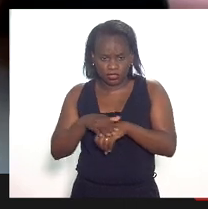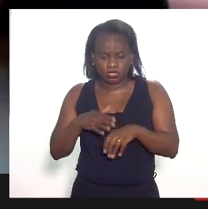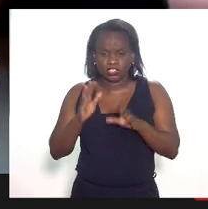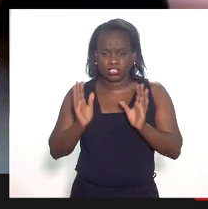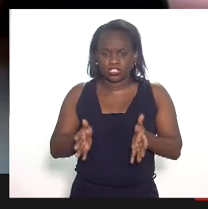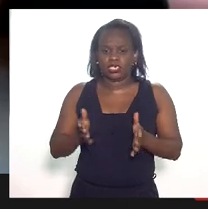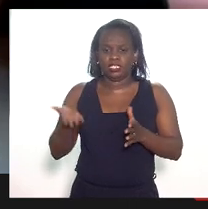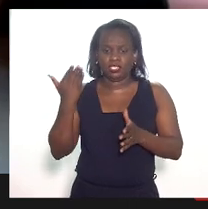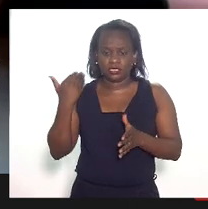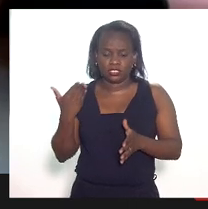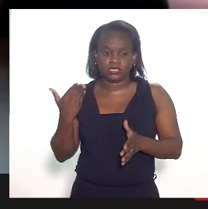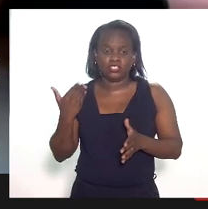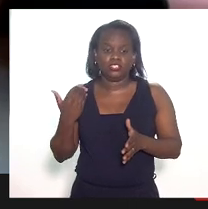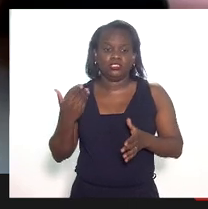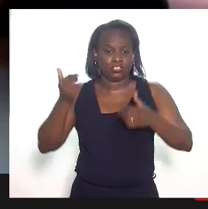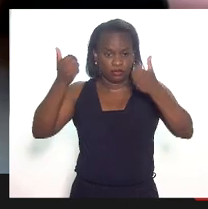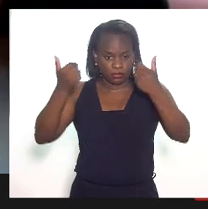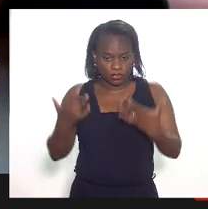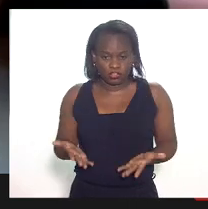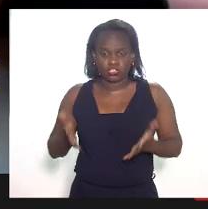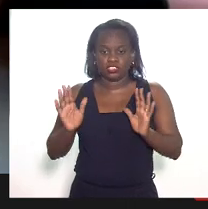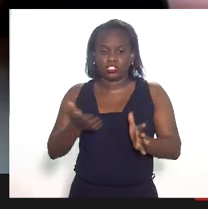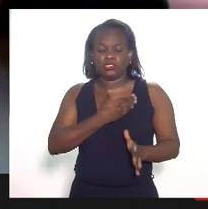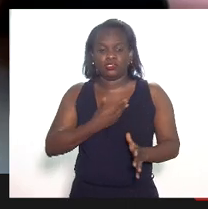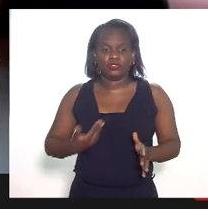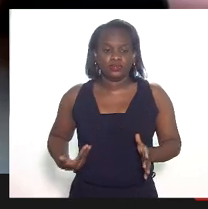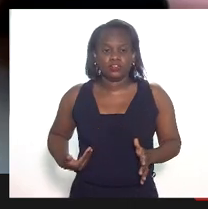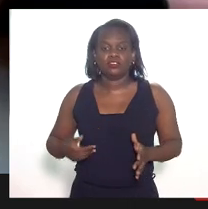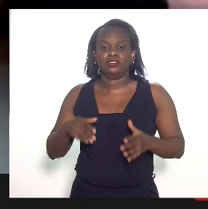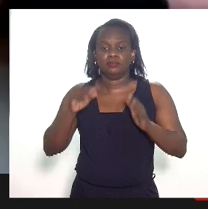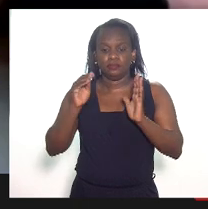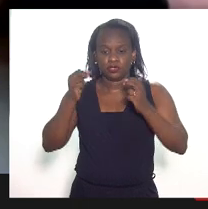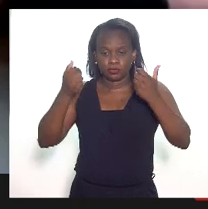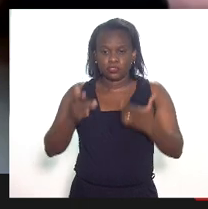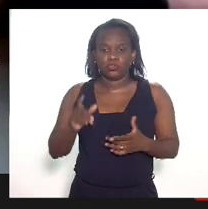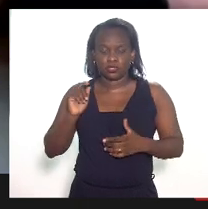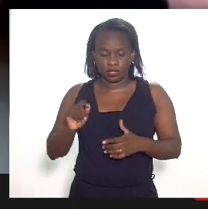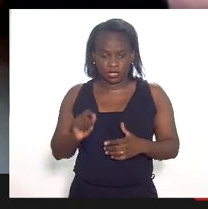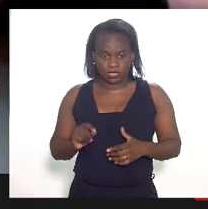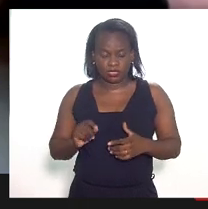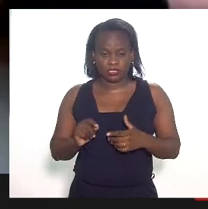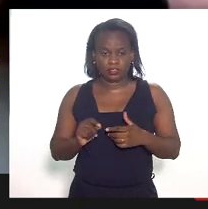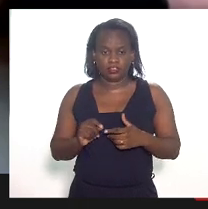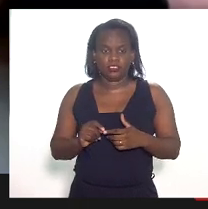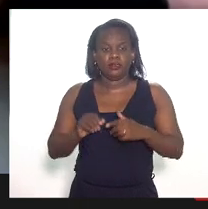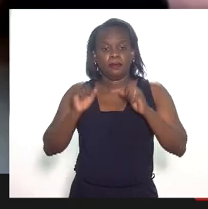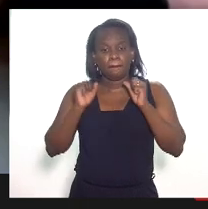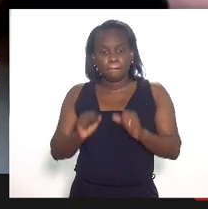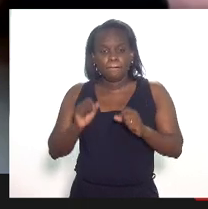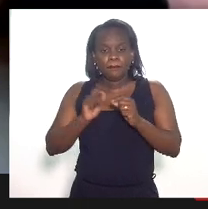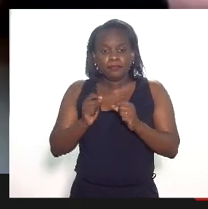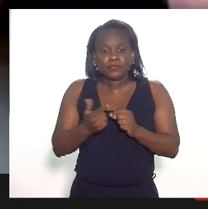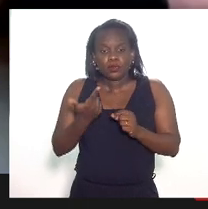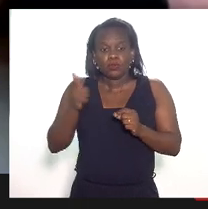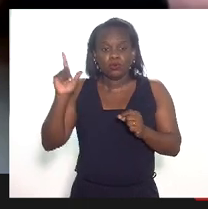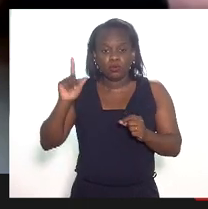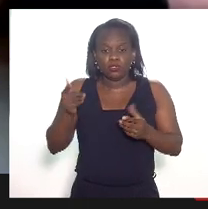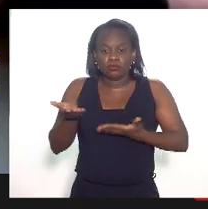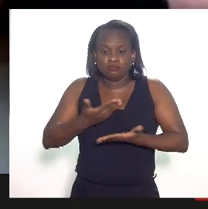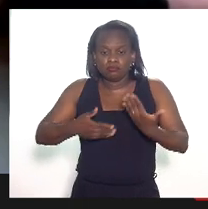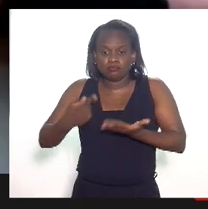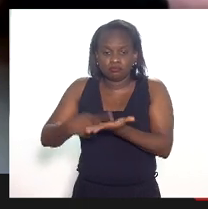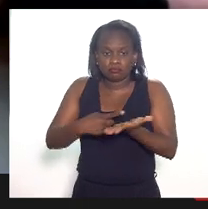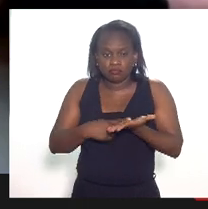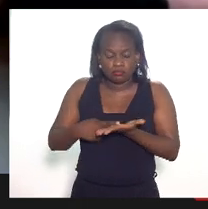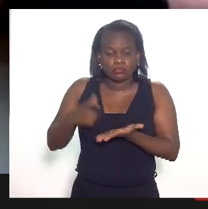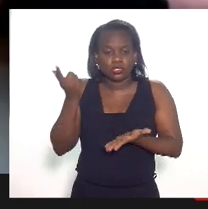conversamos na época, isso foi colocado pelo governo, nós colocamos na época que poderíamos fazer outro tipo de negociação,